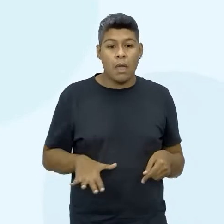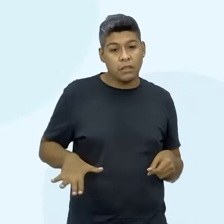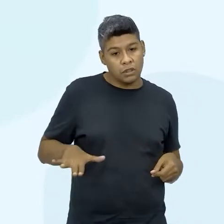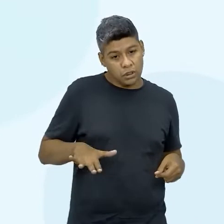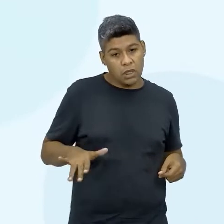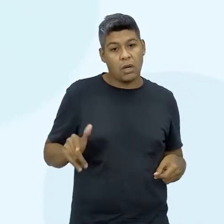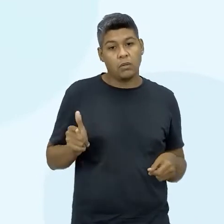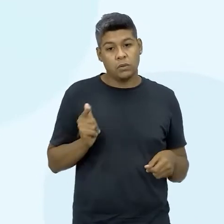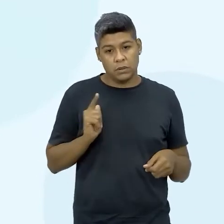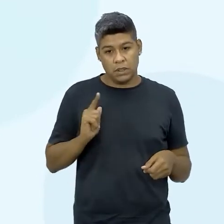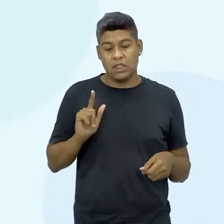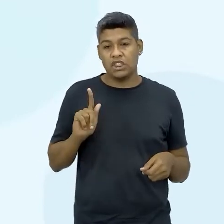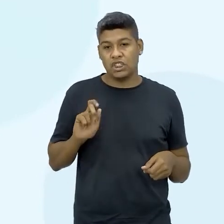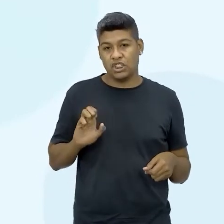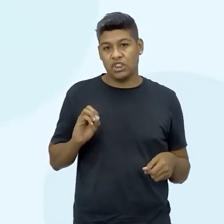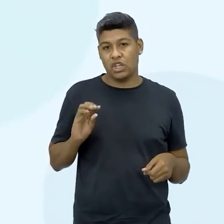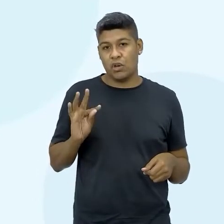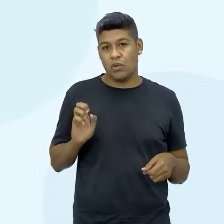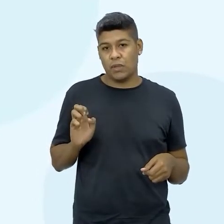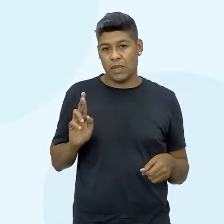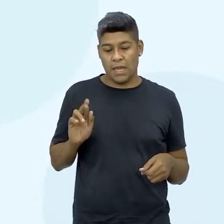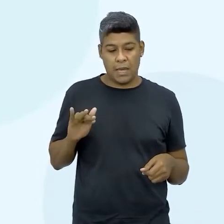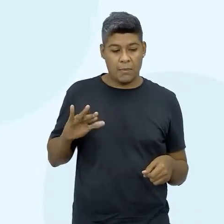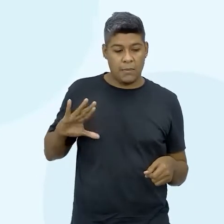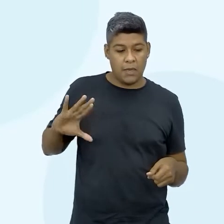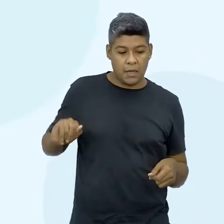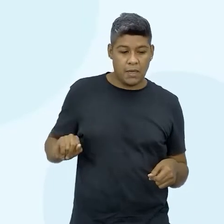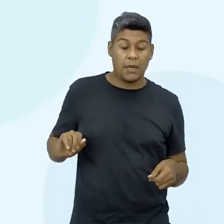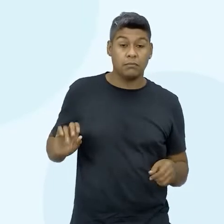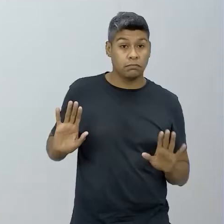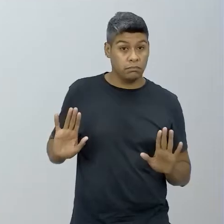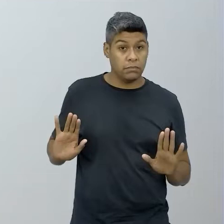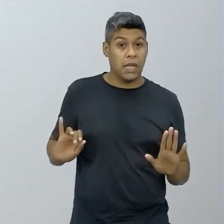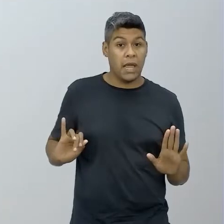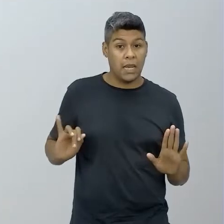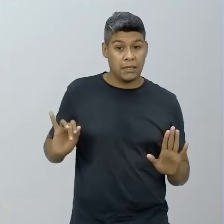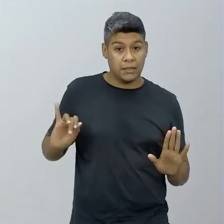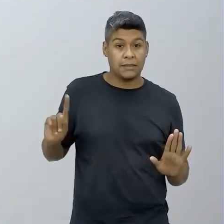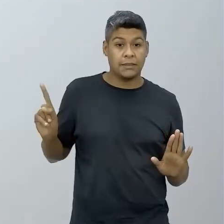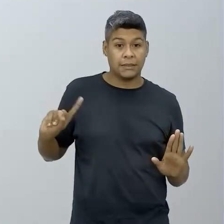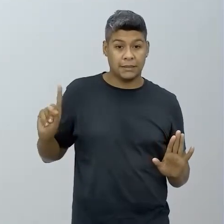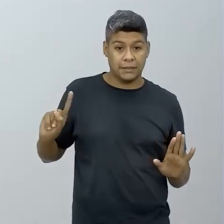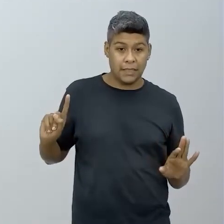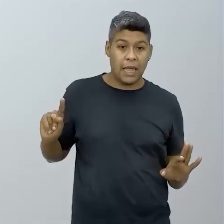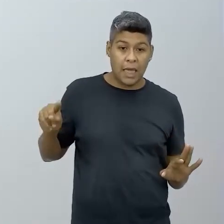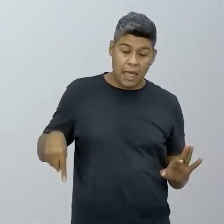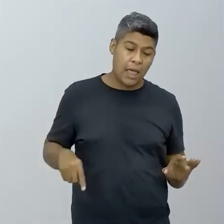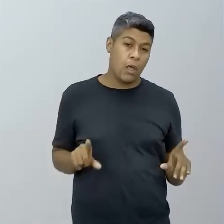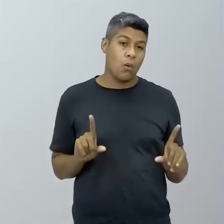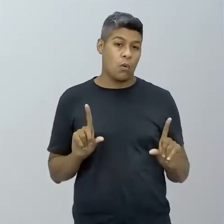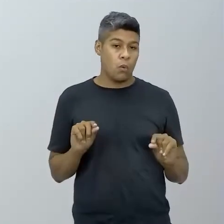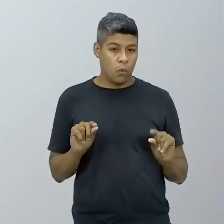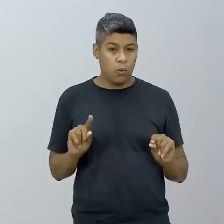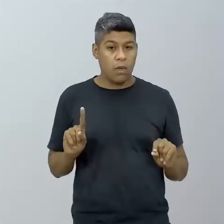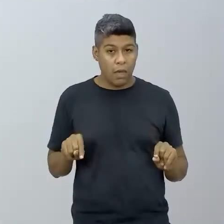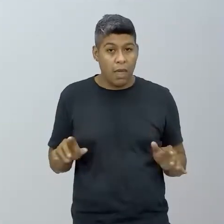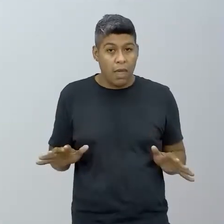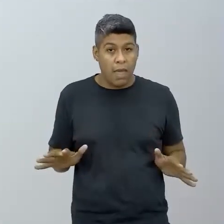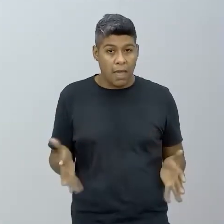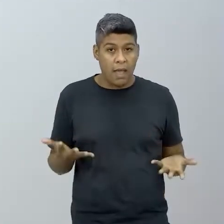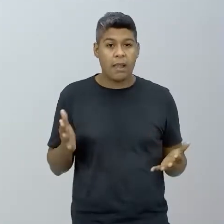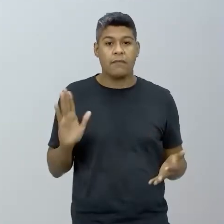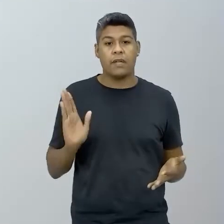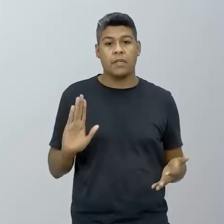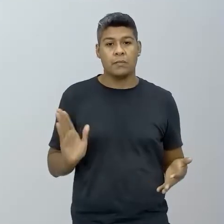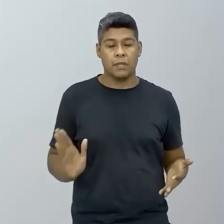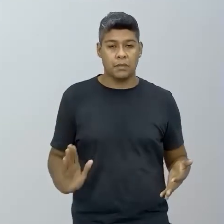gente tem geotérmicas, não para produção de eletricidade, porque as temperaturas, pessoal, elas não são muito elevadas aqui no Brasil,